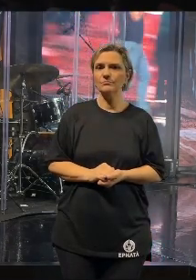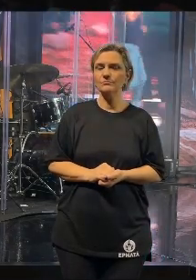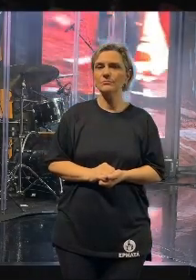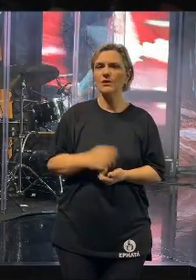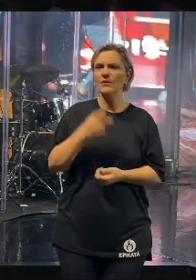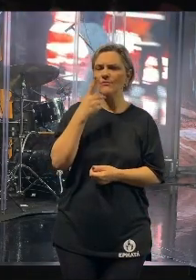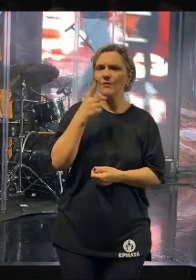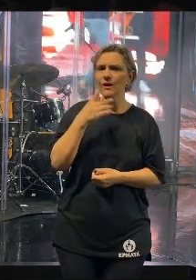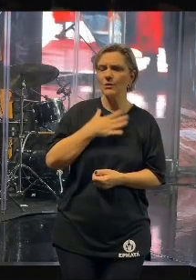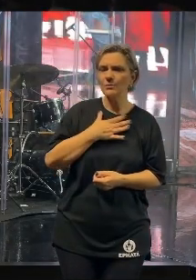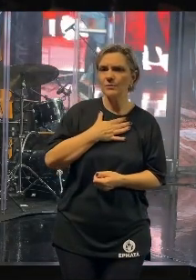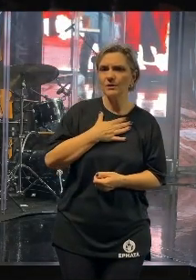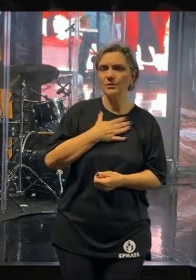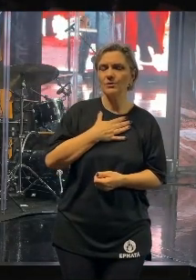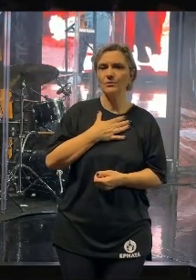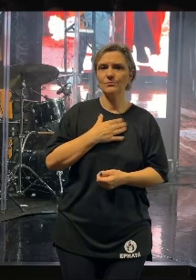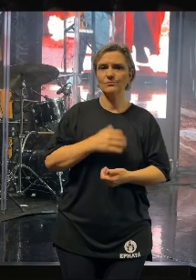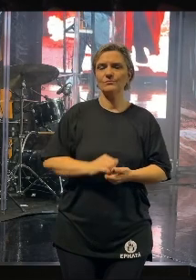Fala comigo.